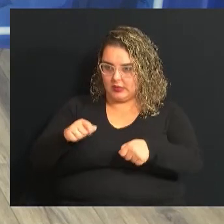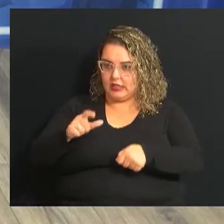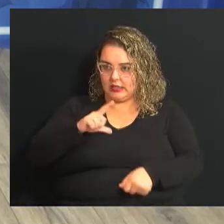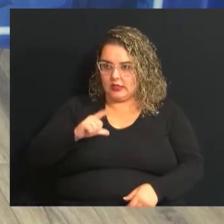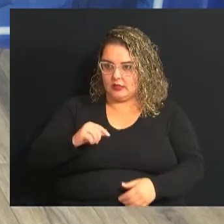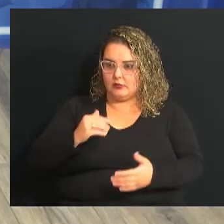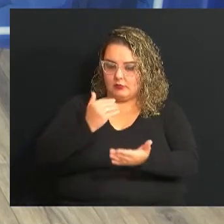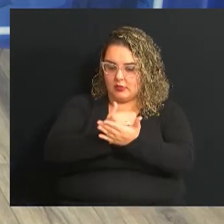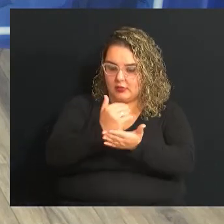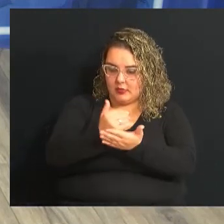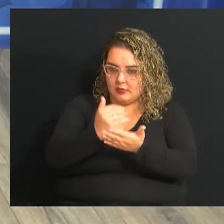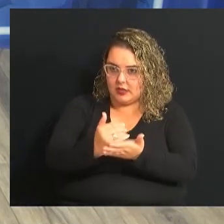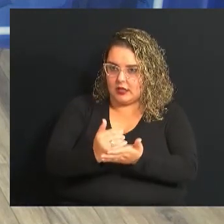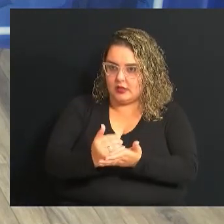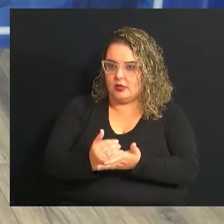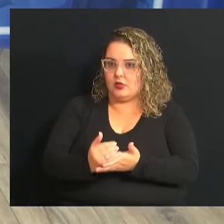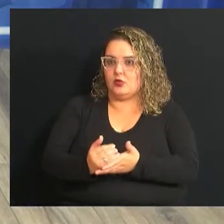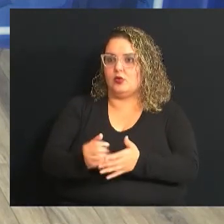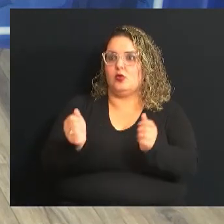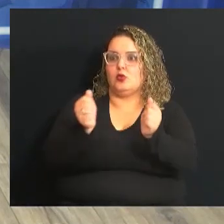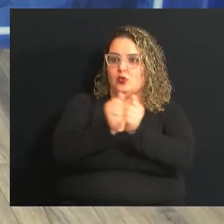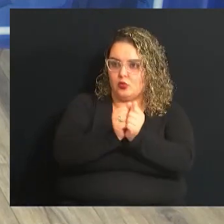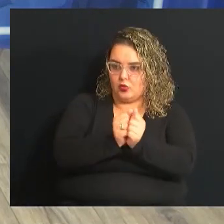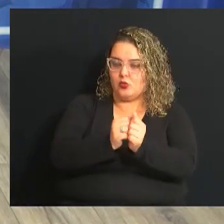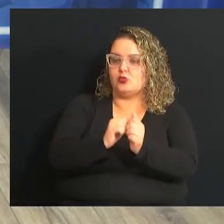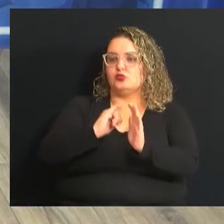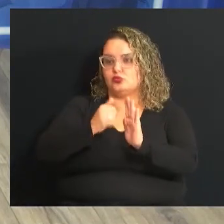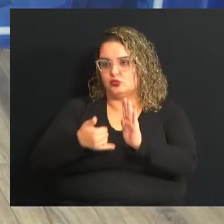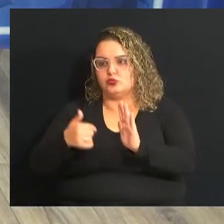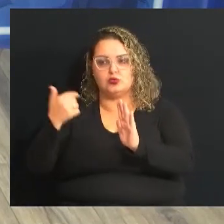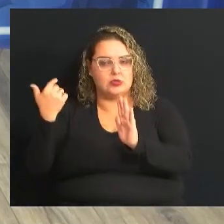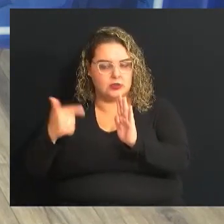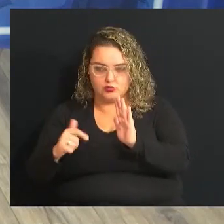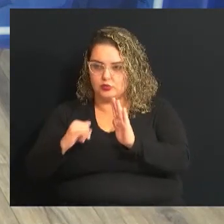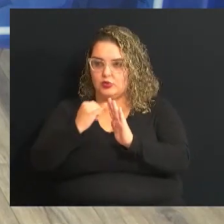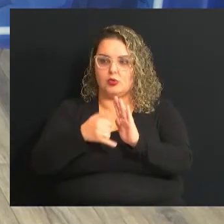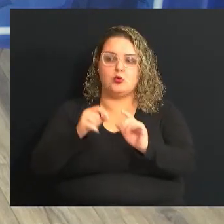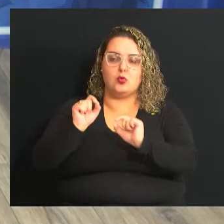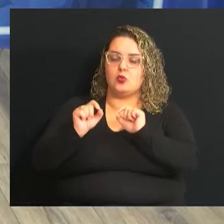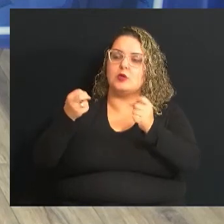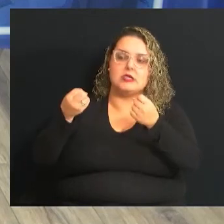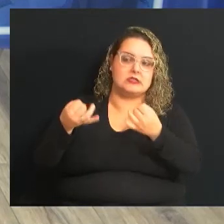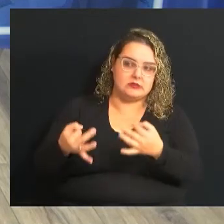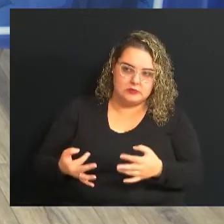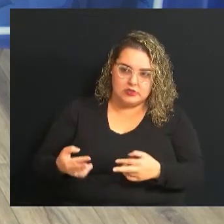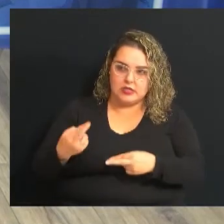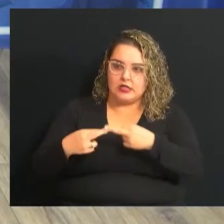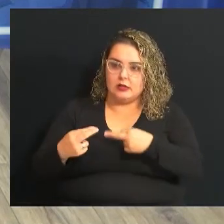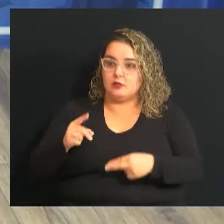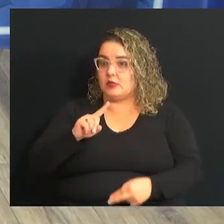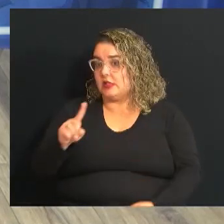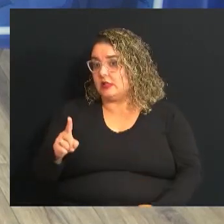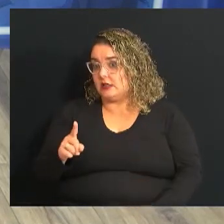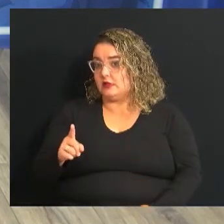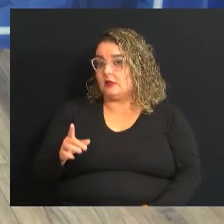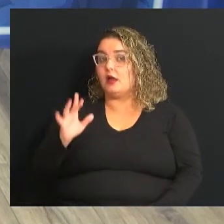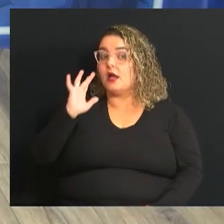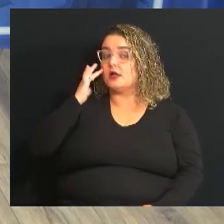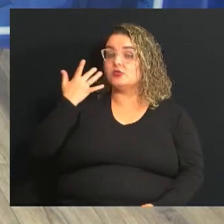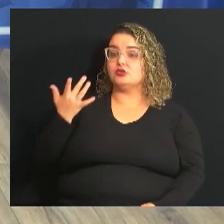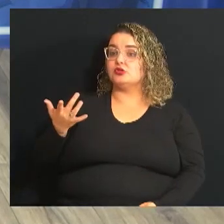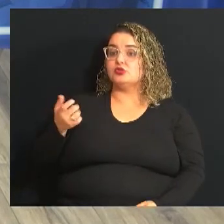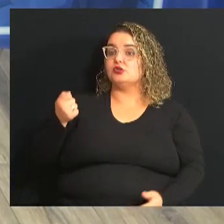para se proteger contra o coronavírus não mudaram. Usar máscaras sempre que sair de casa E muito